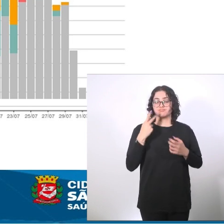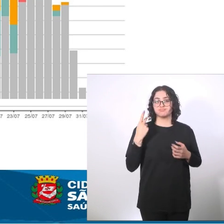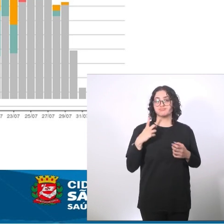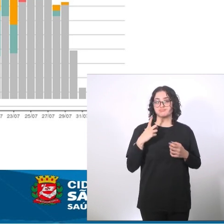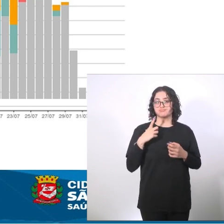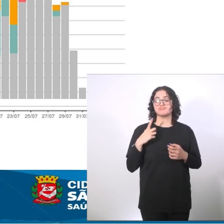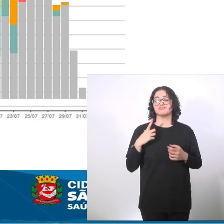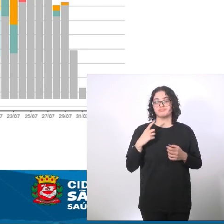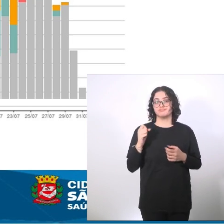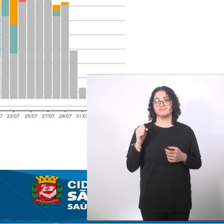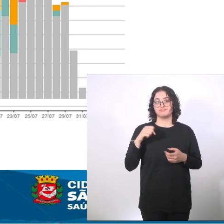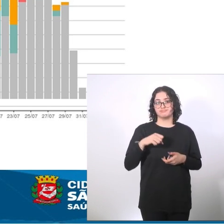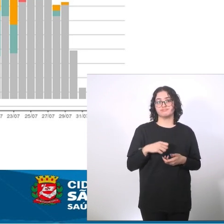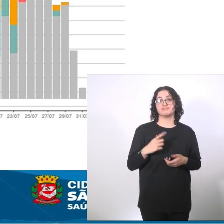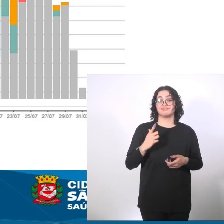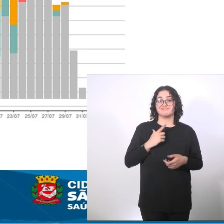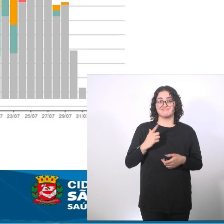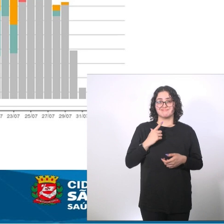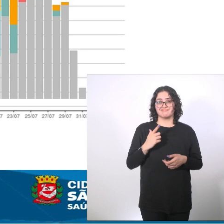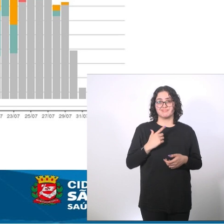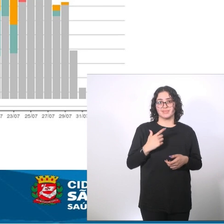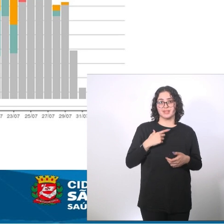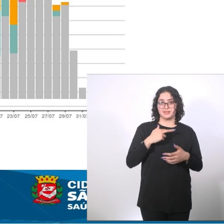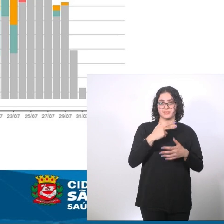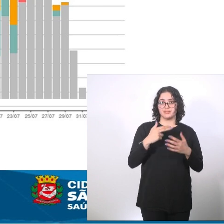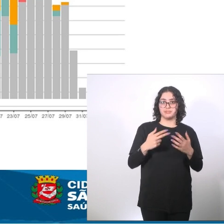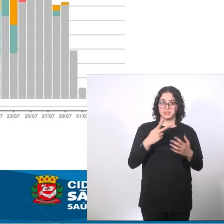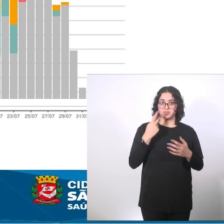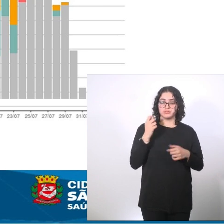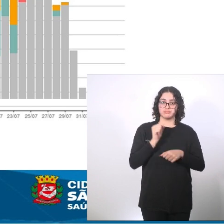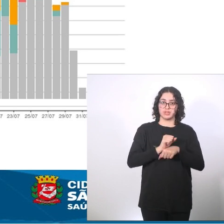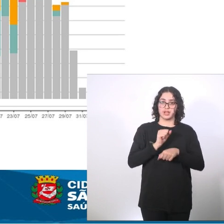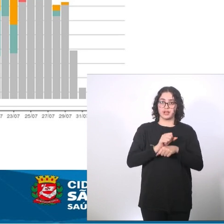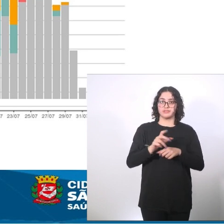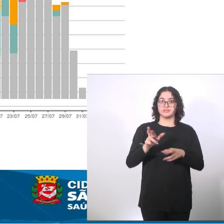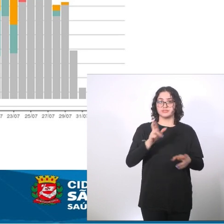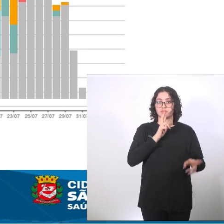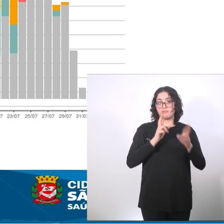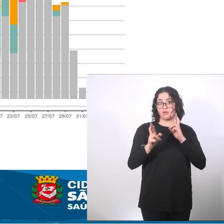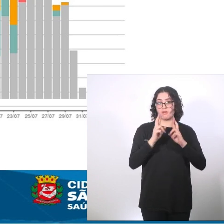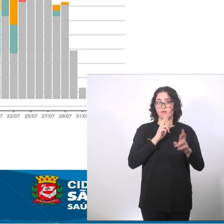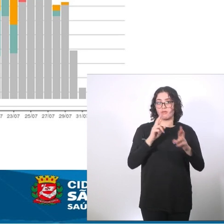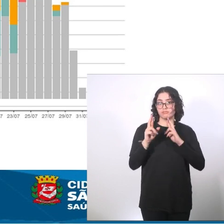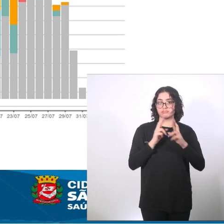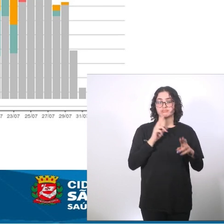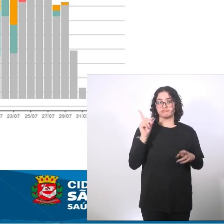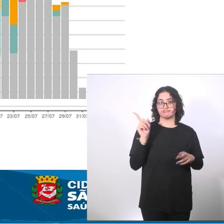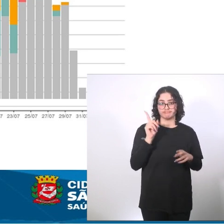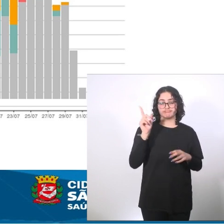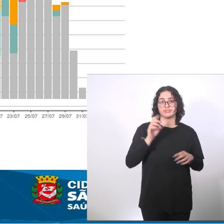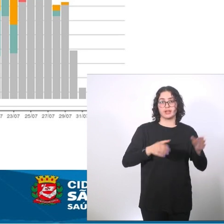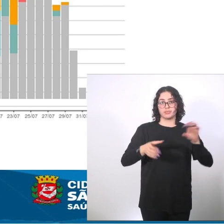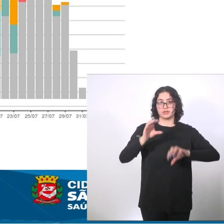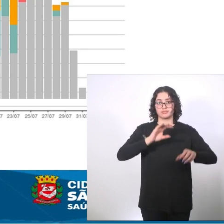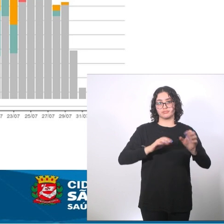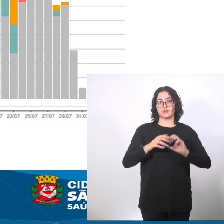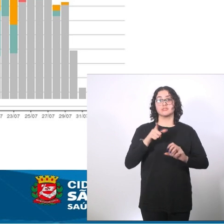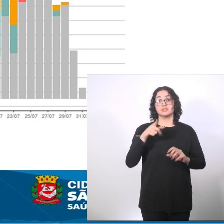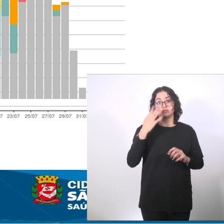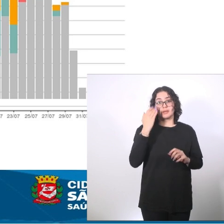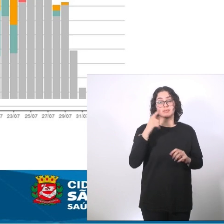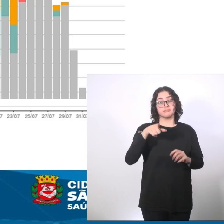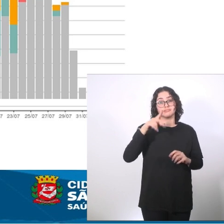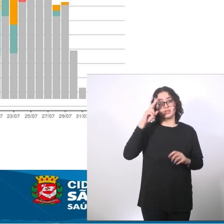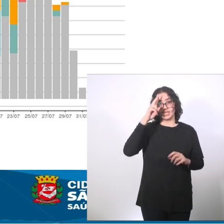critério laboratorial. Ainda temos um montante aguardando aí o resultado laboratorial. Caso provável, como vocês vão